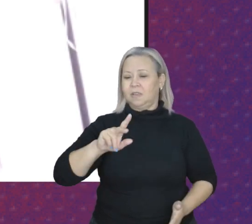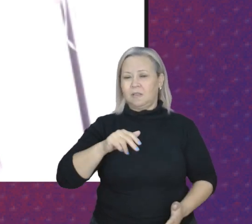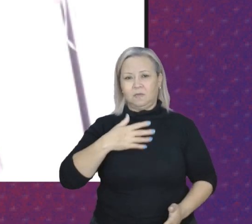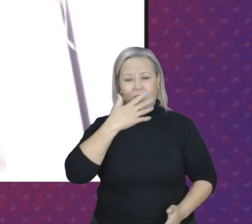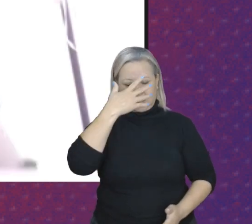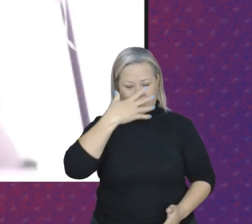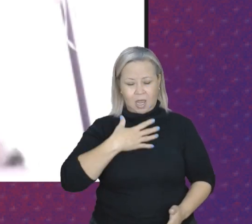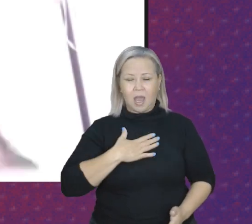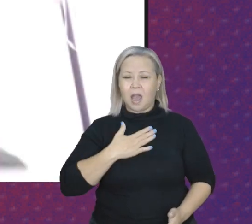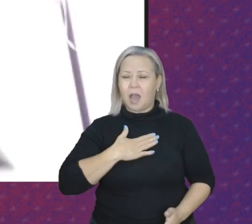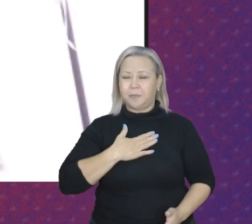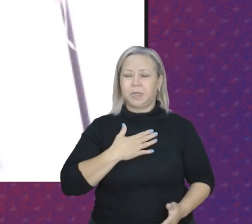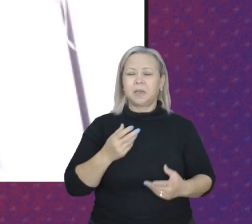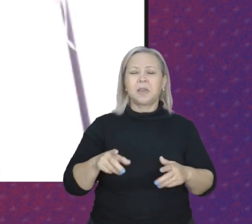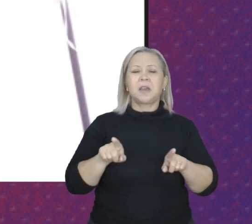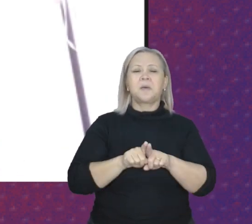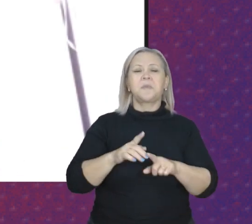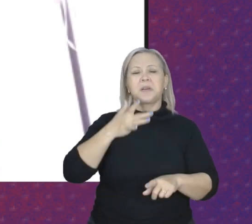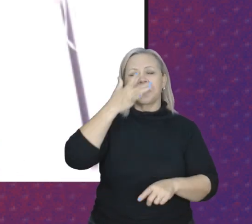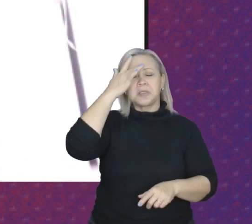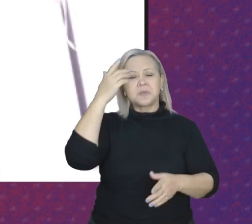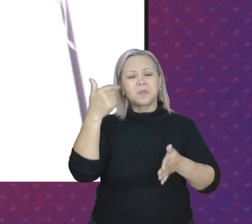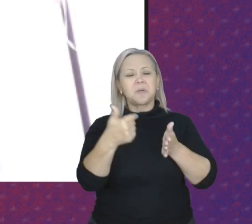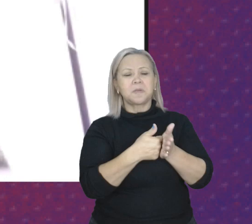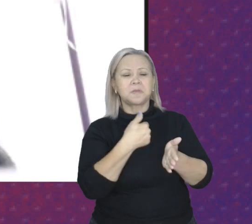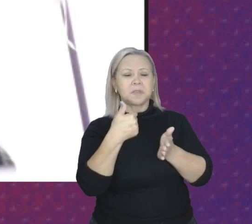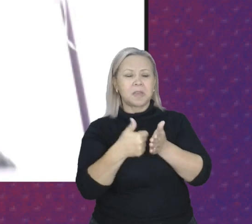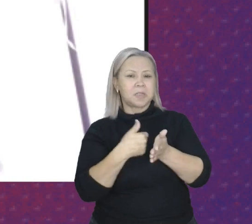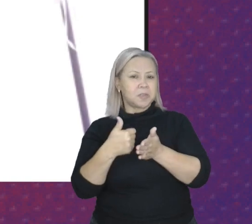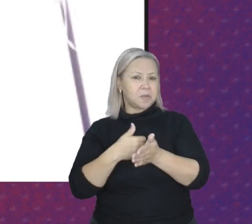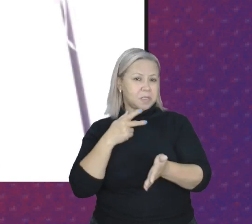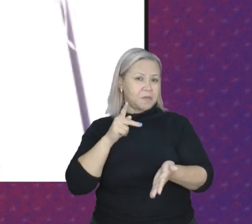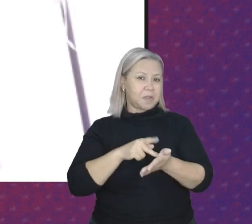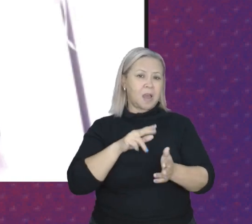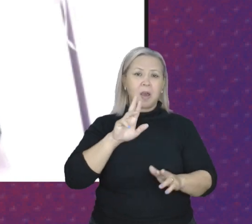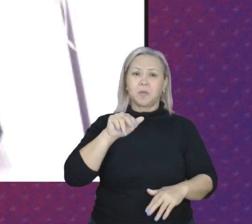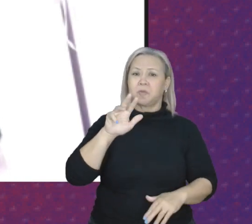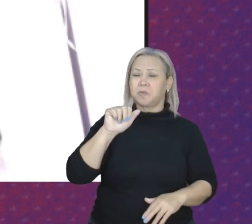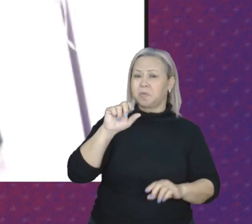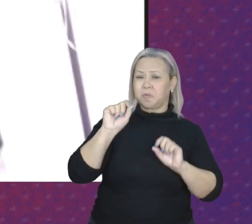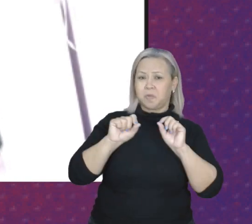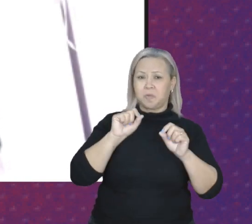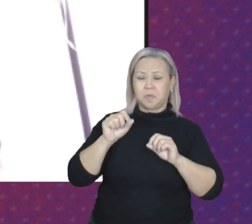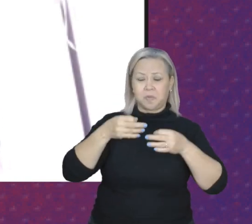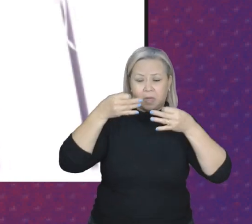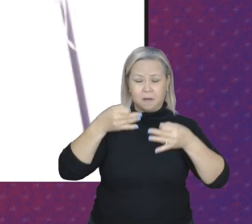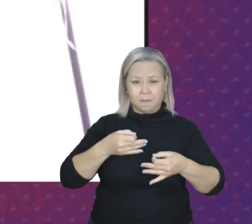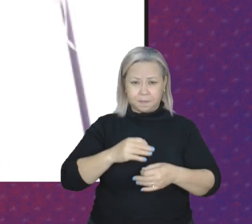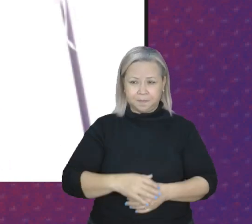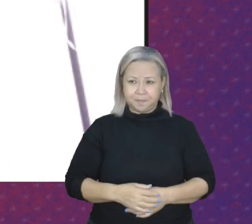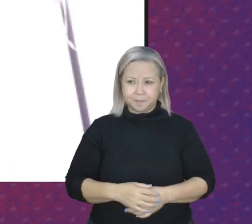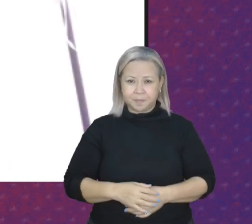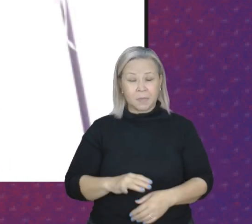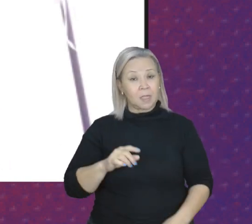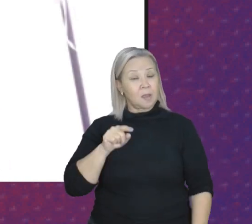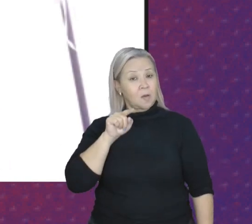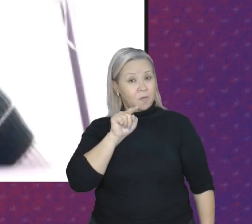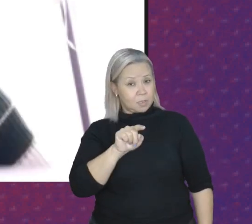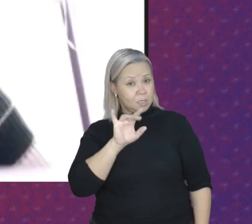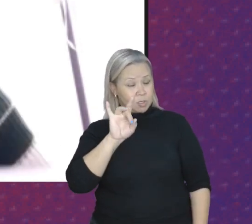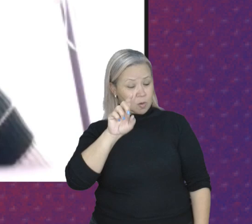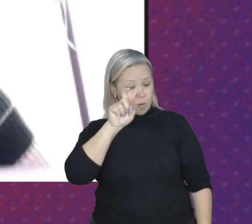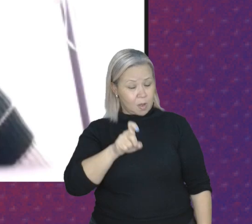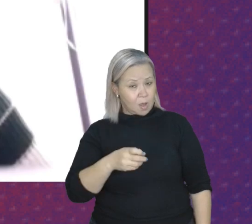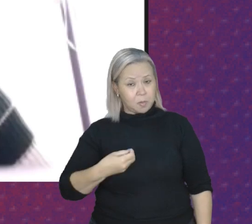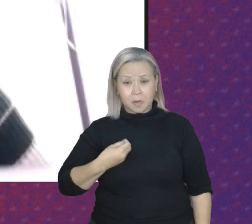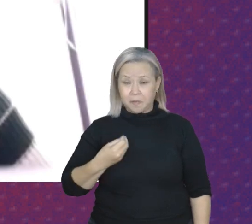E mesmo que as pessoas possam questionar essa verdade, ela ainda é a verdade que eu vivo. Então, você só é o que você está vivendo.